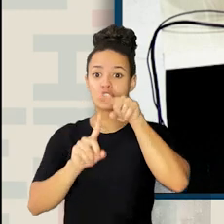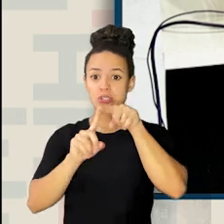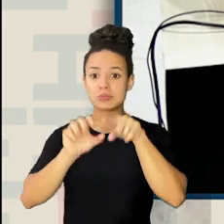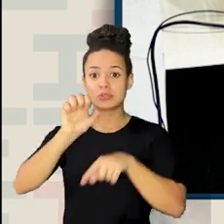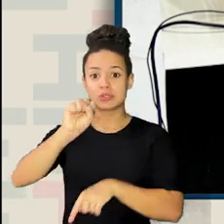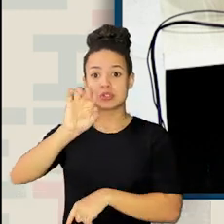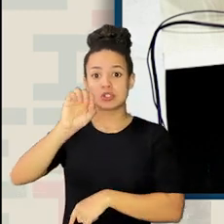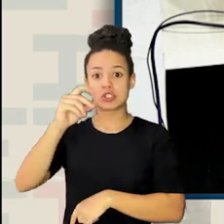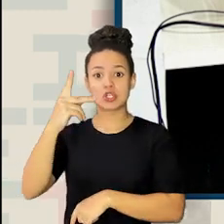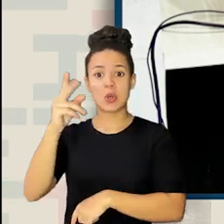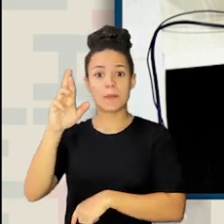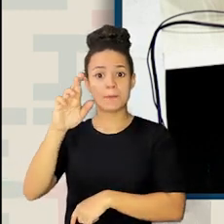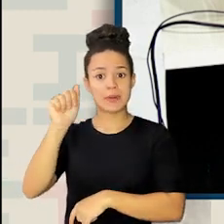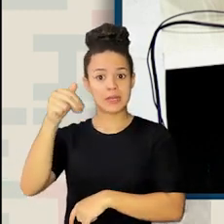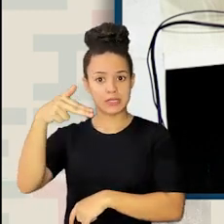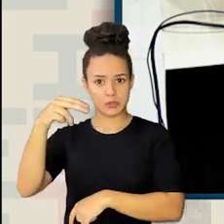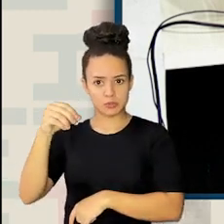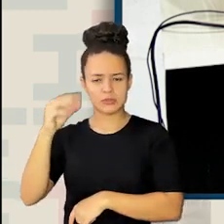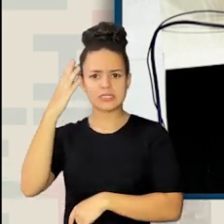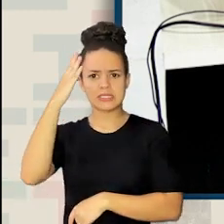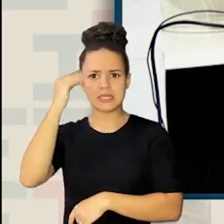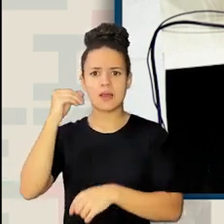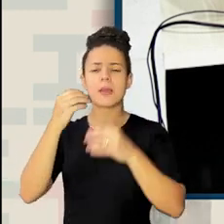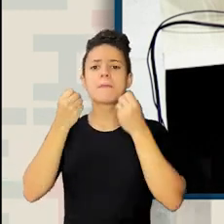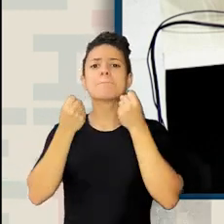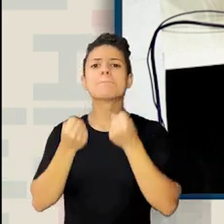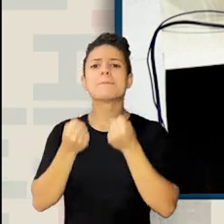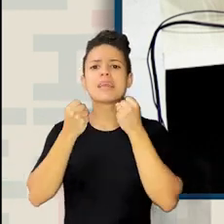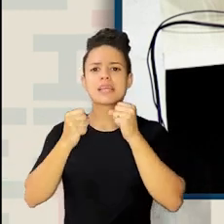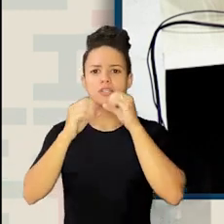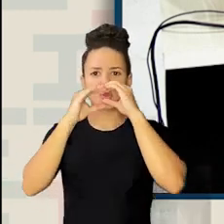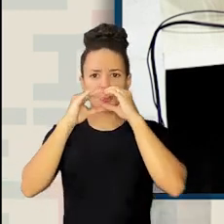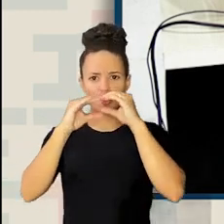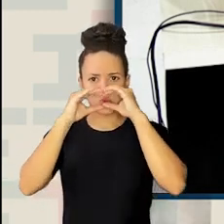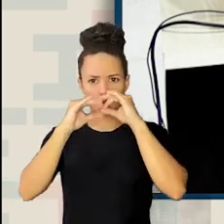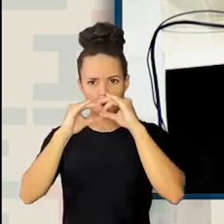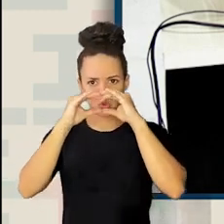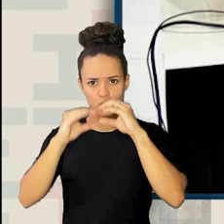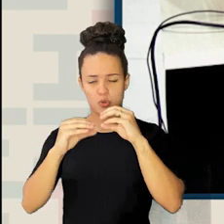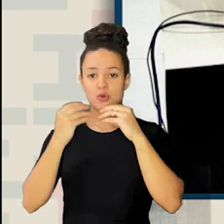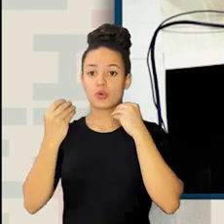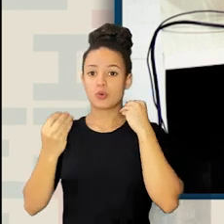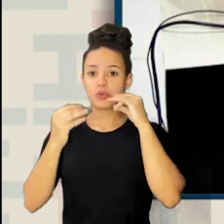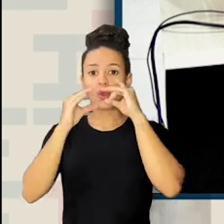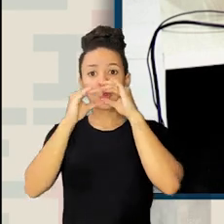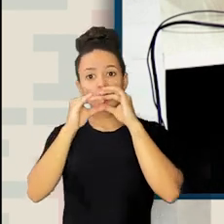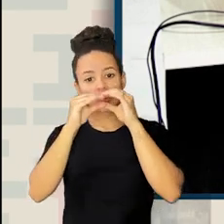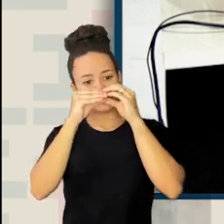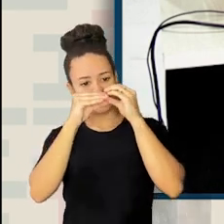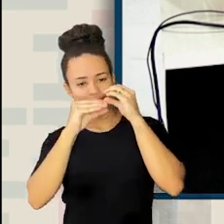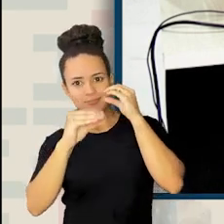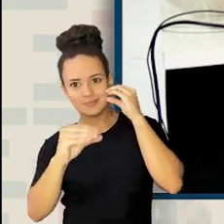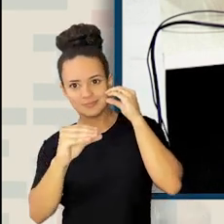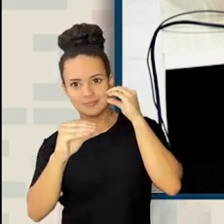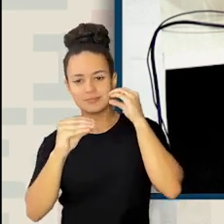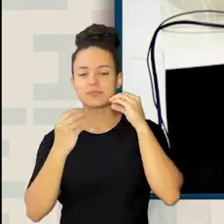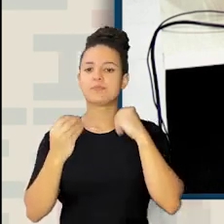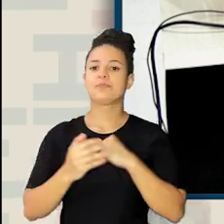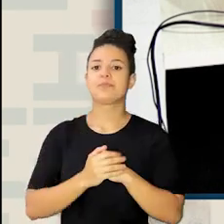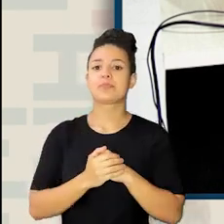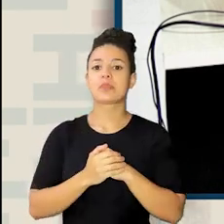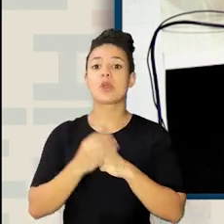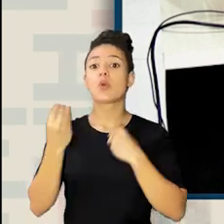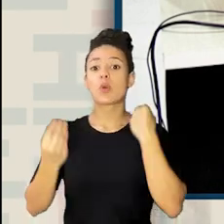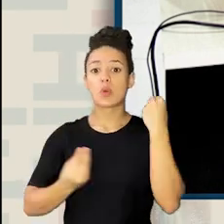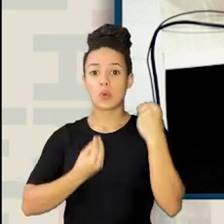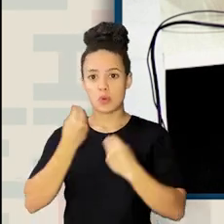E o peso da flauta, o peso para segurar a flauta, né? Flauta aqui vertical, a gente